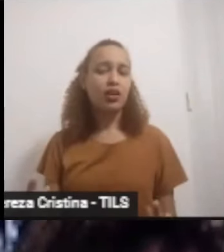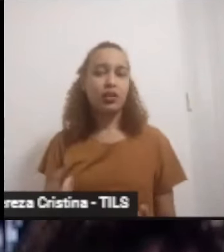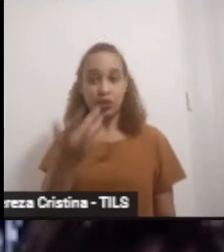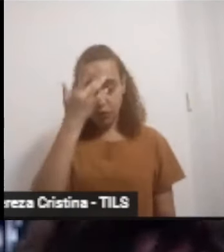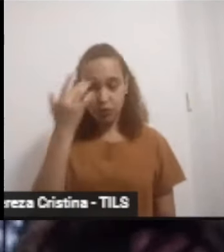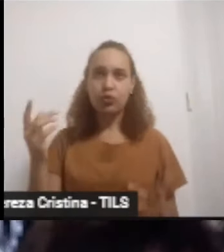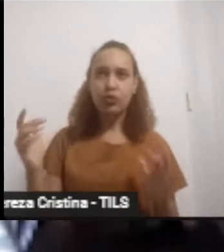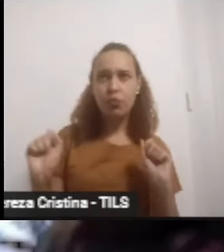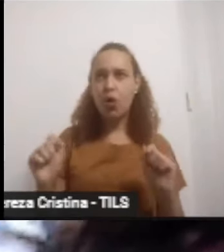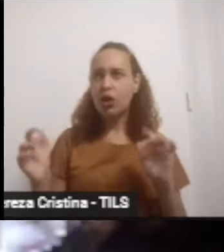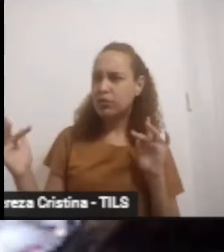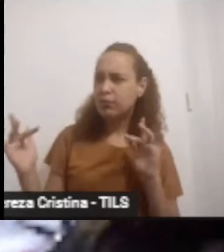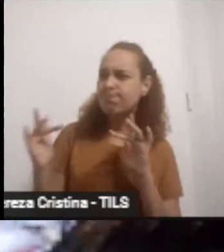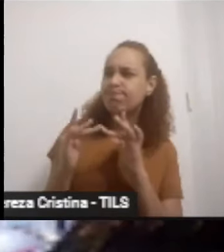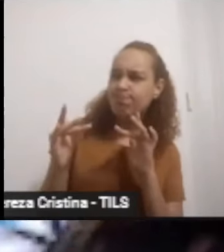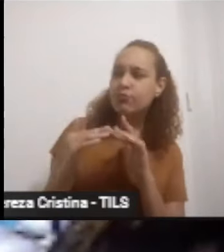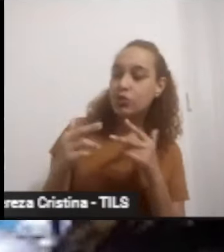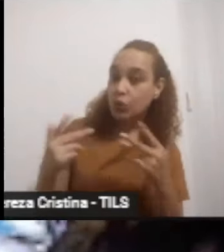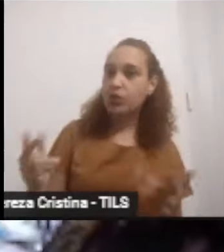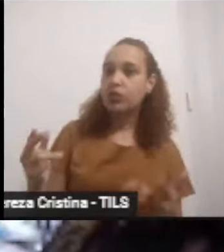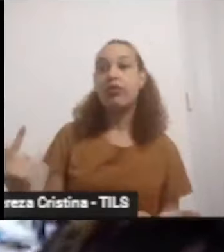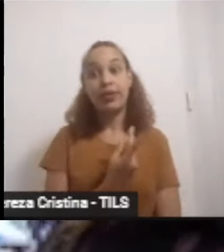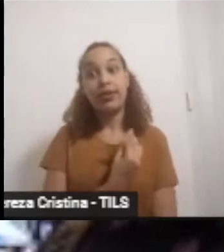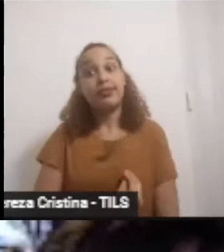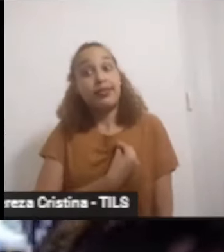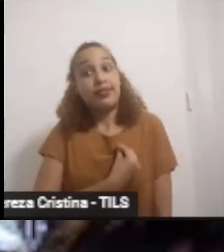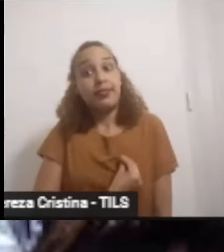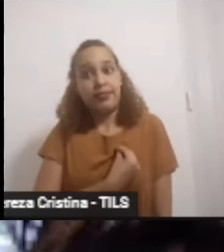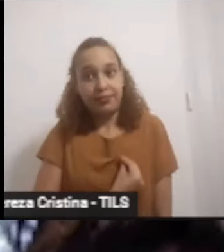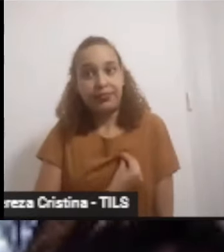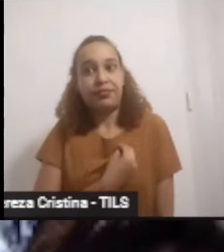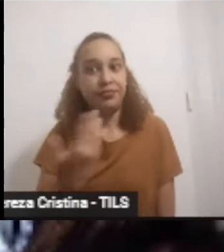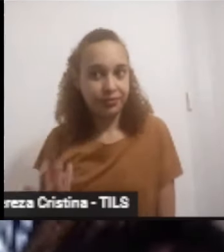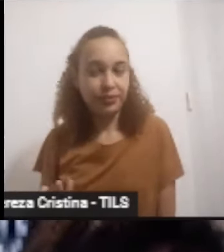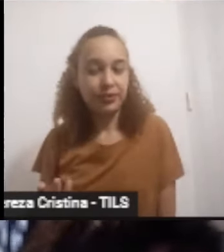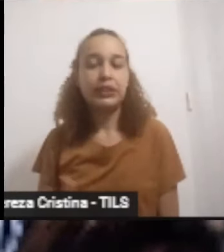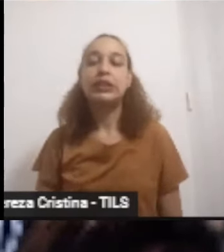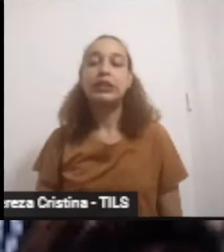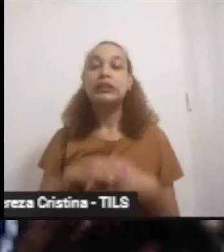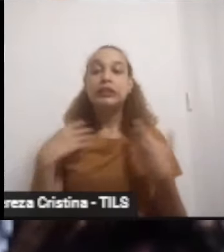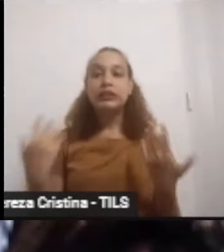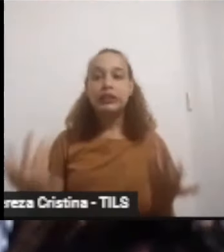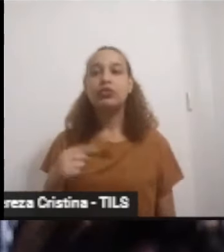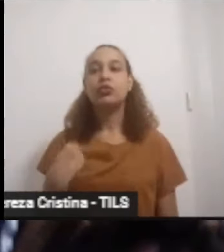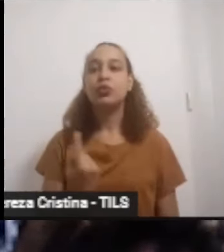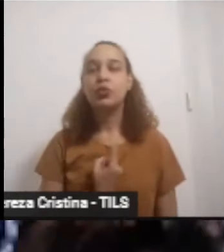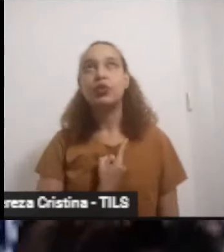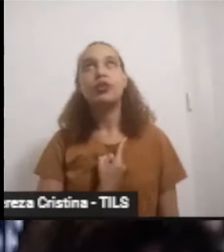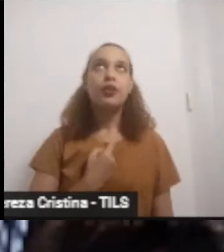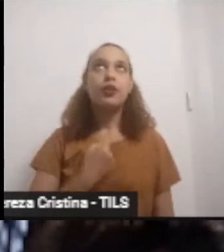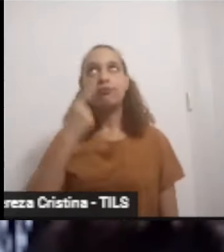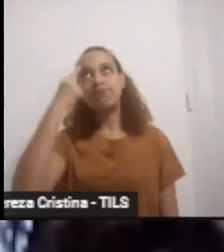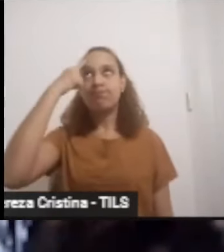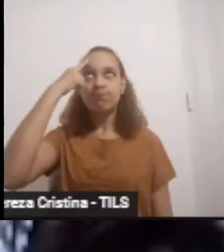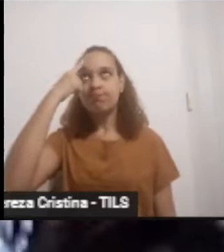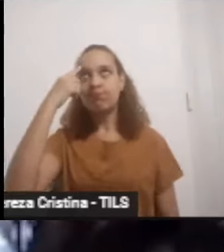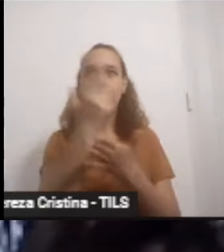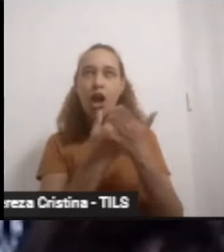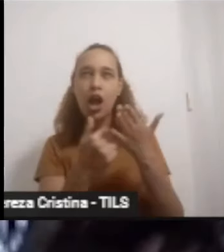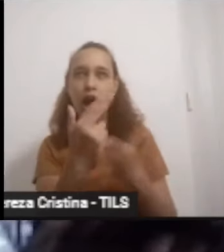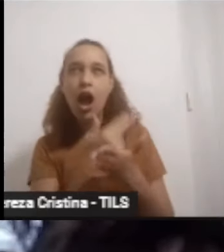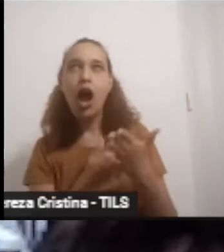né, com coisas que ela estava vivenciando, alguma coisa assim. Então, eu refiz algumas ilustrações, a gente aumentou